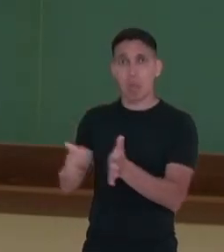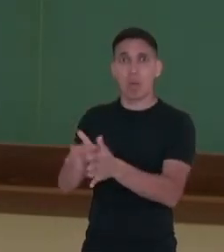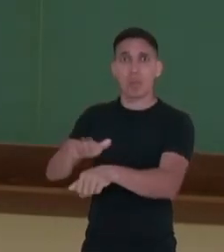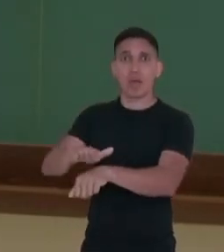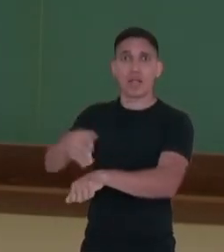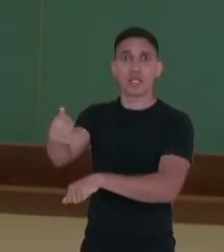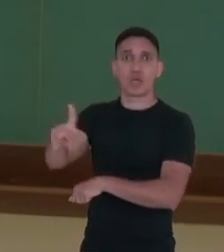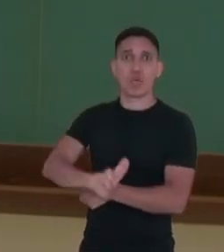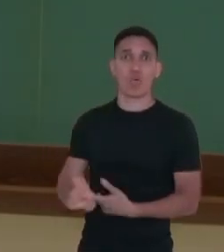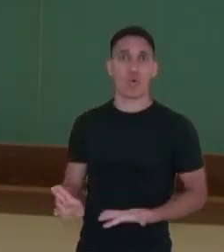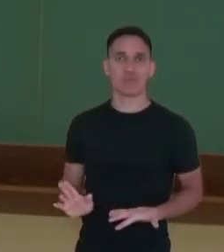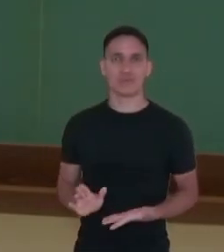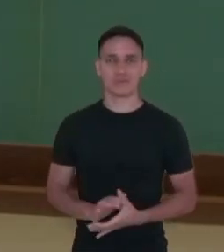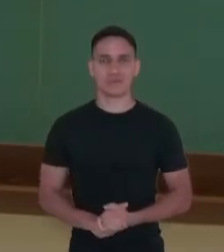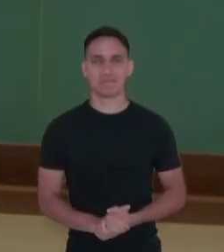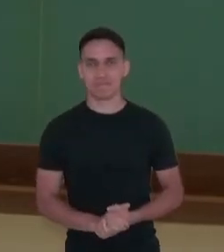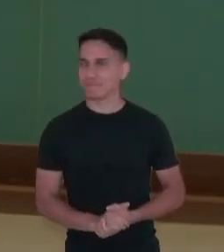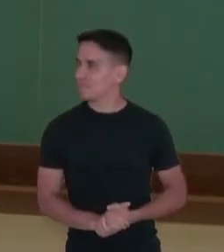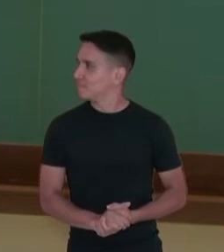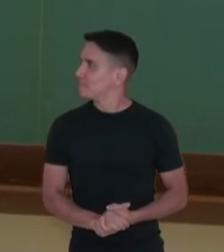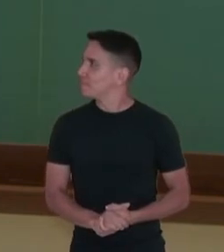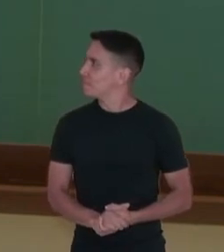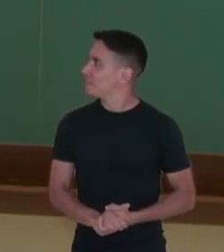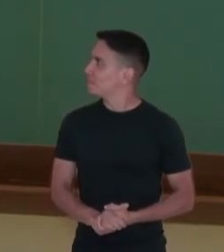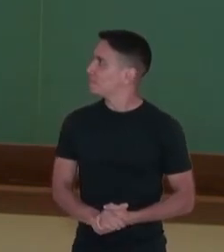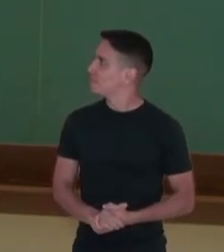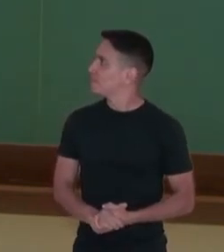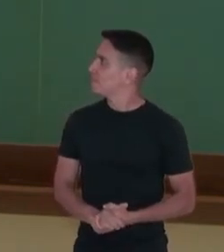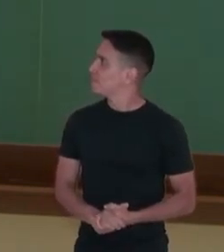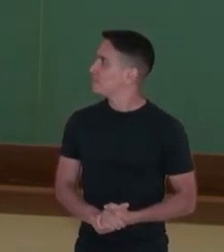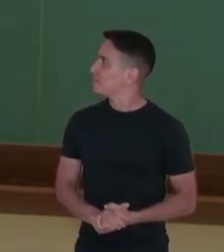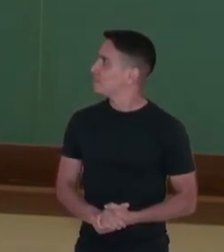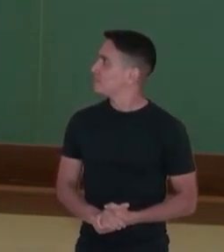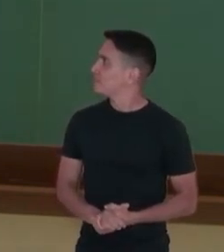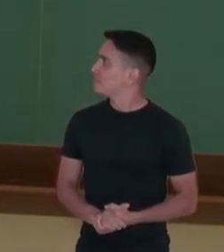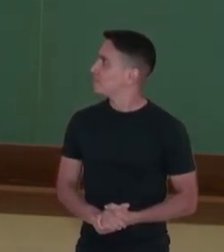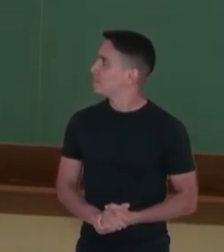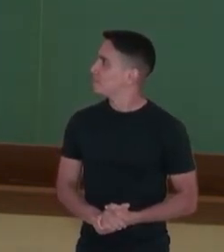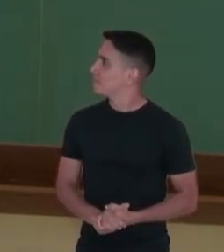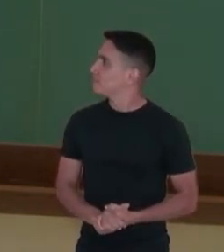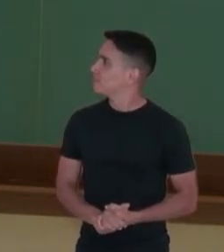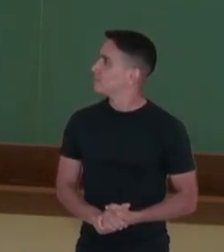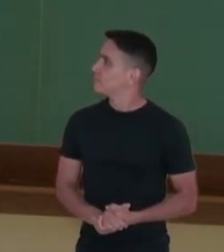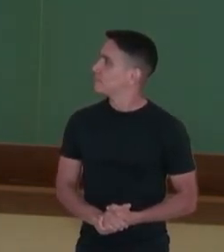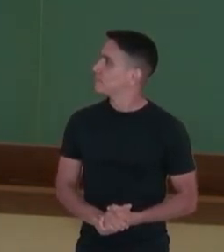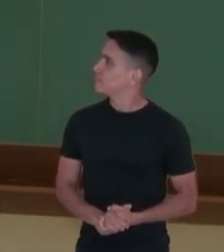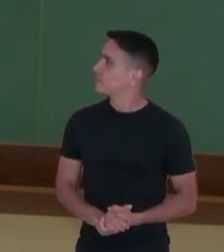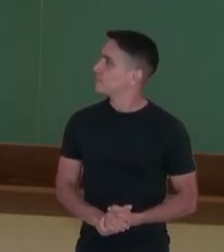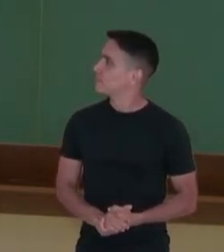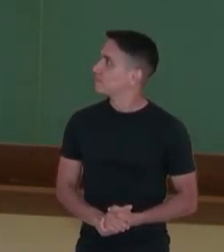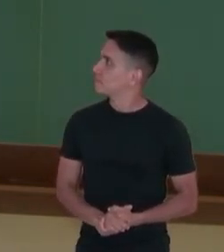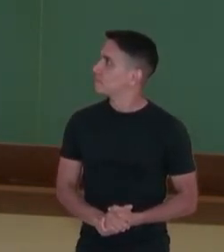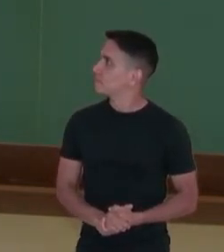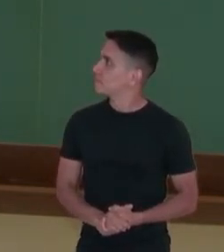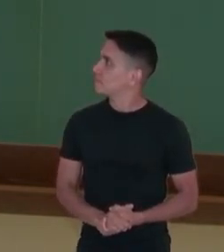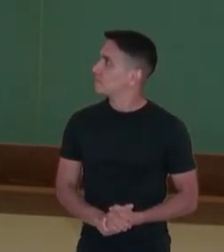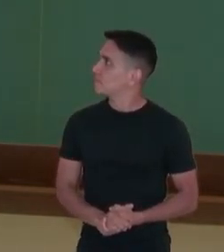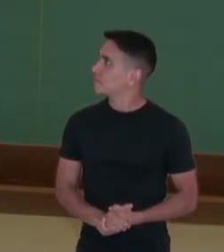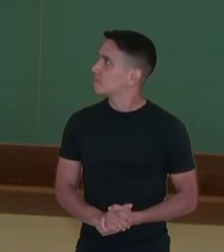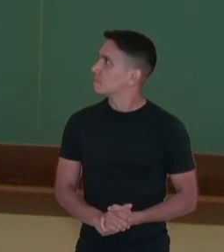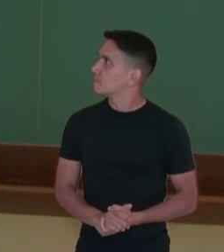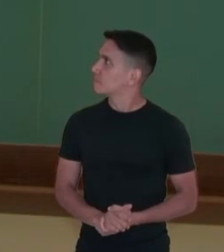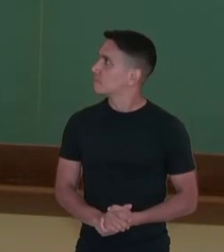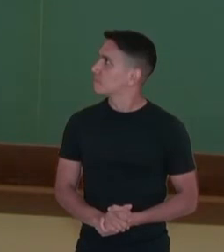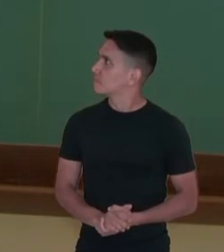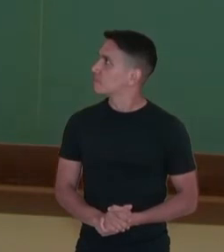próprio nome, né? Two further novels were published posthumously. North